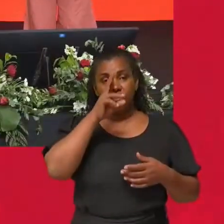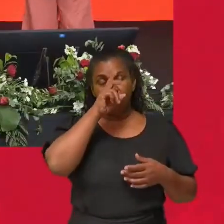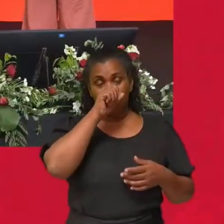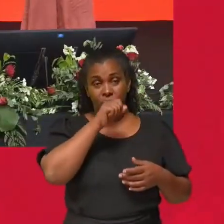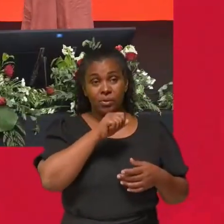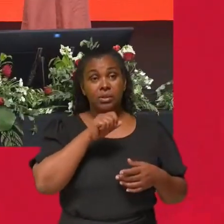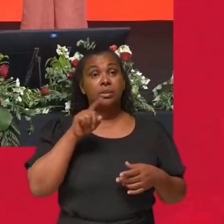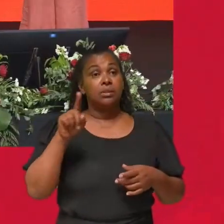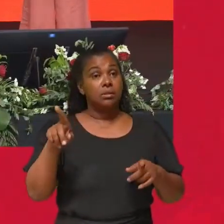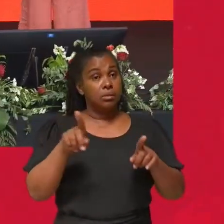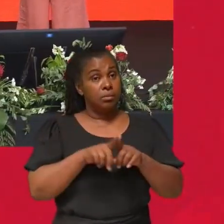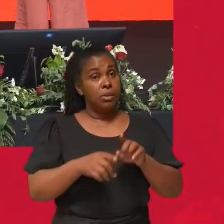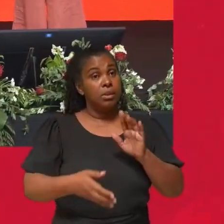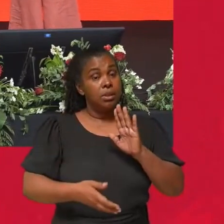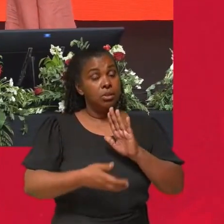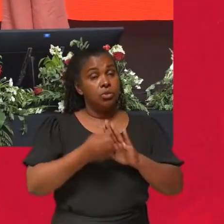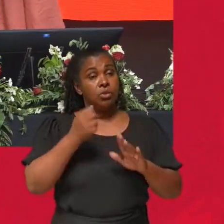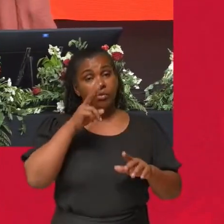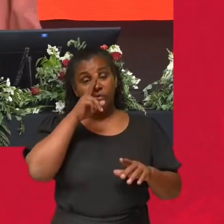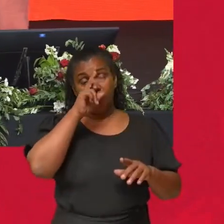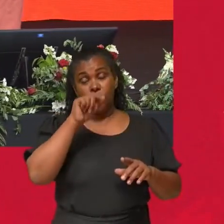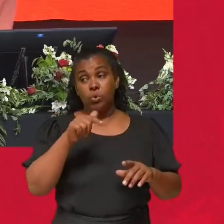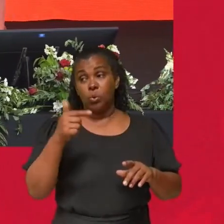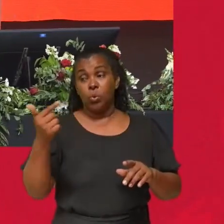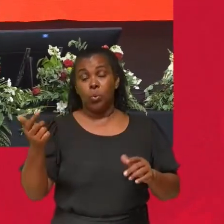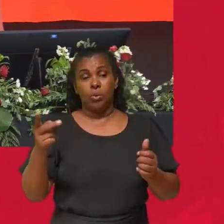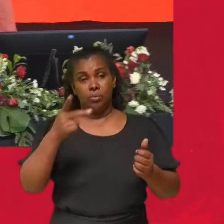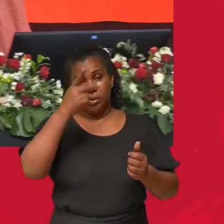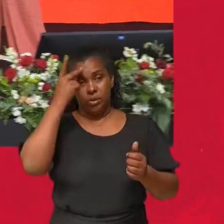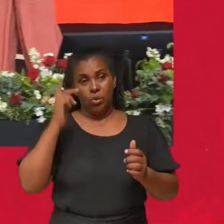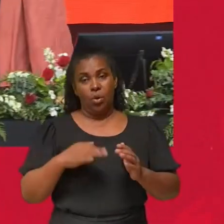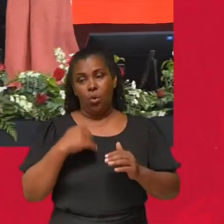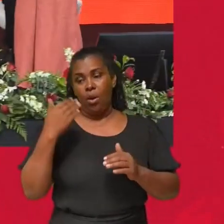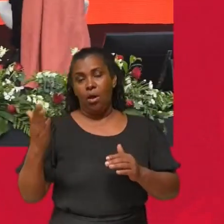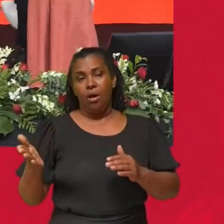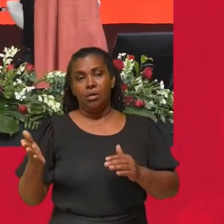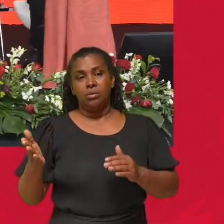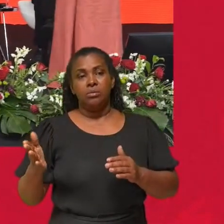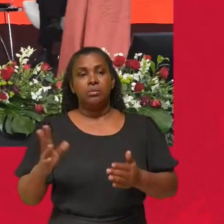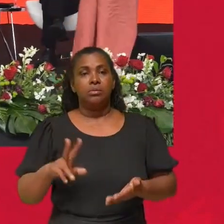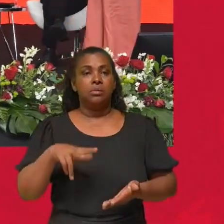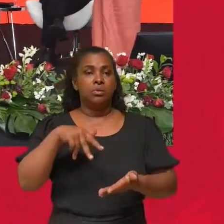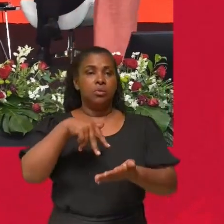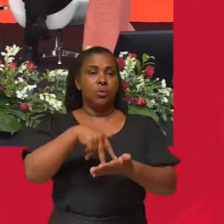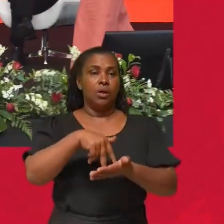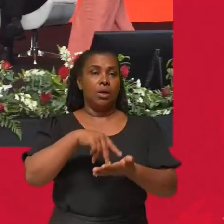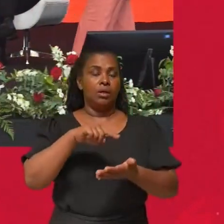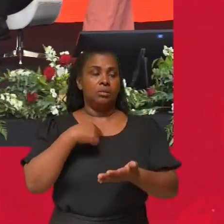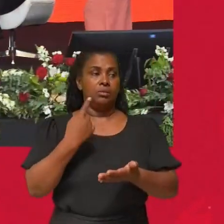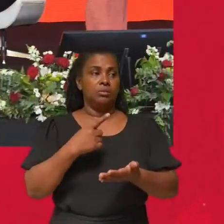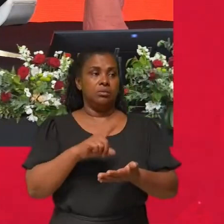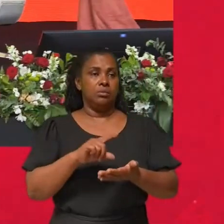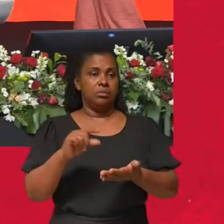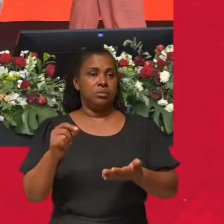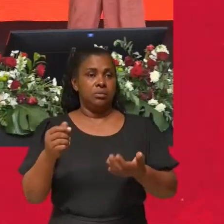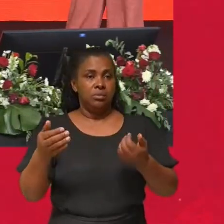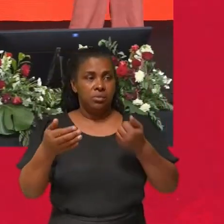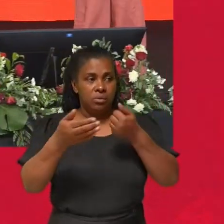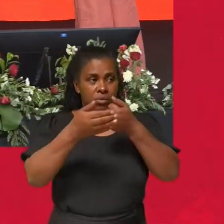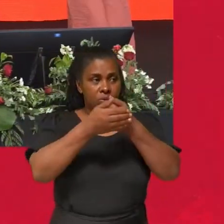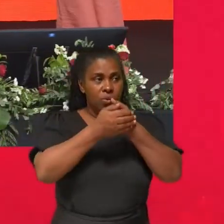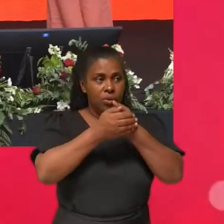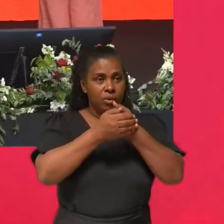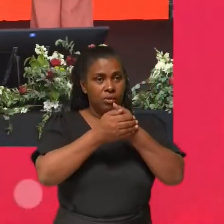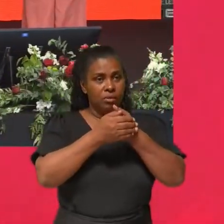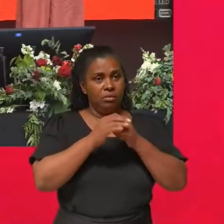do outro. Sair do lugar que nós temos que nos esconder e nos omitir, que não é bem o caso, e sair